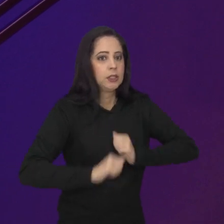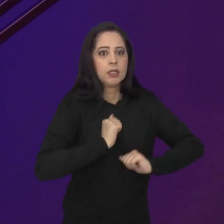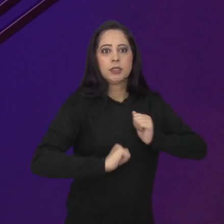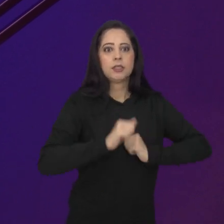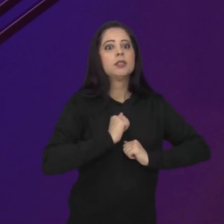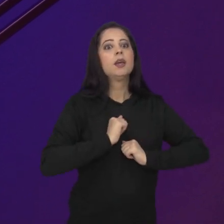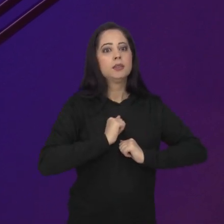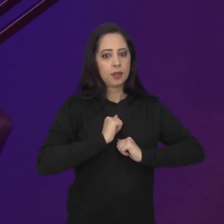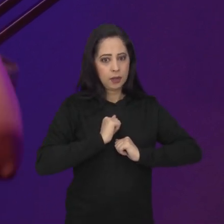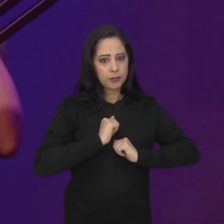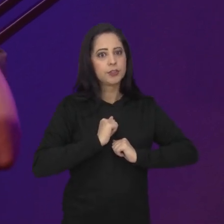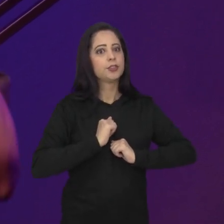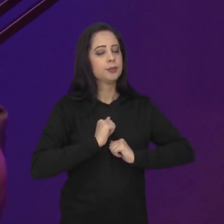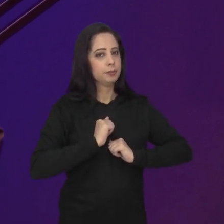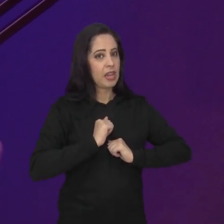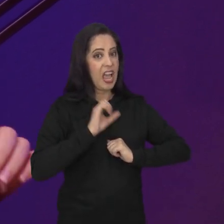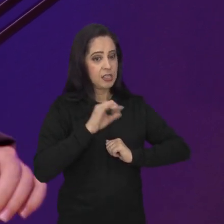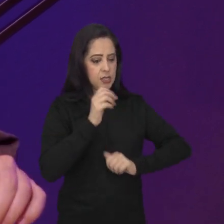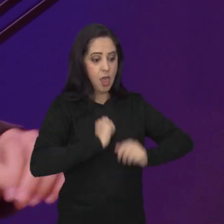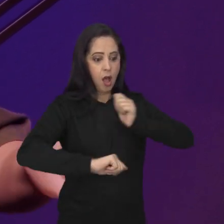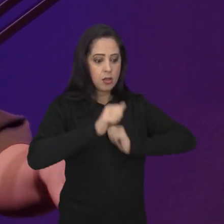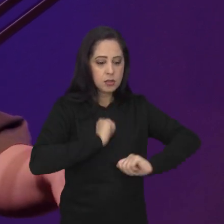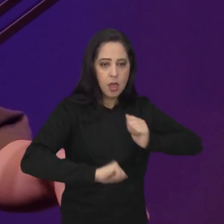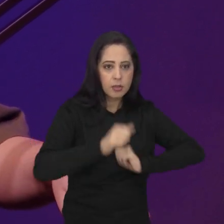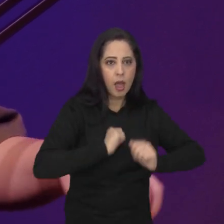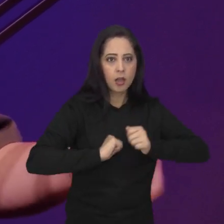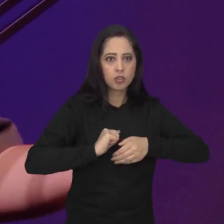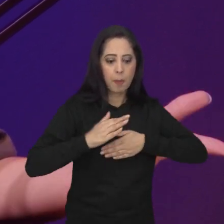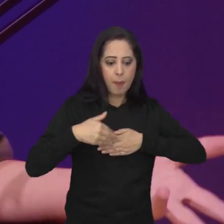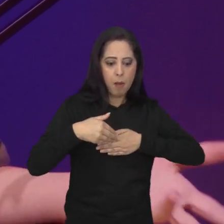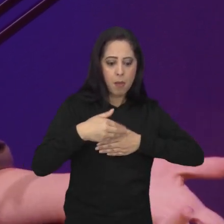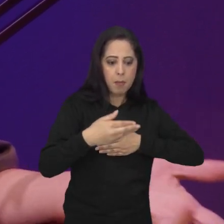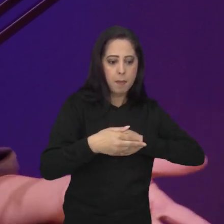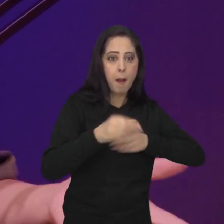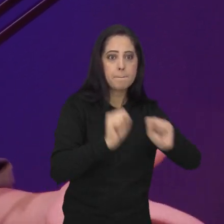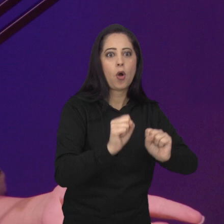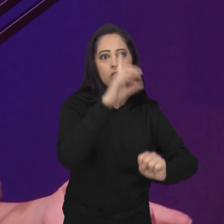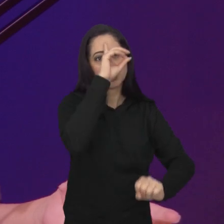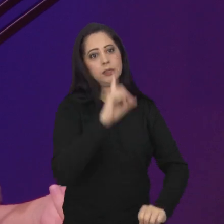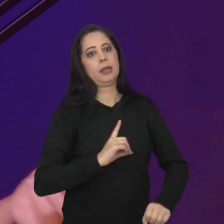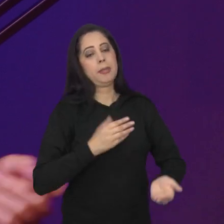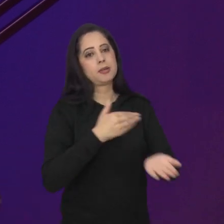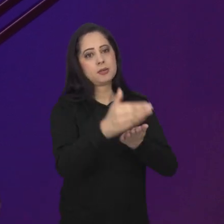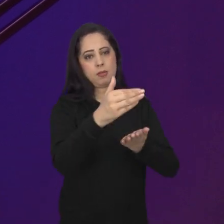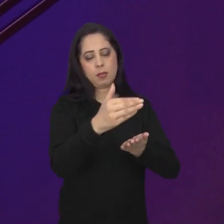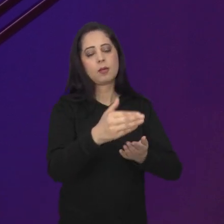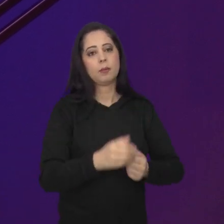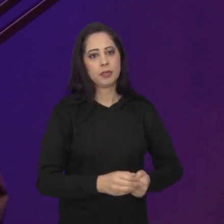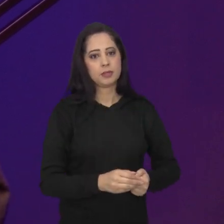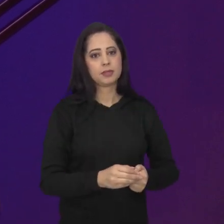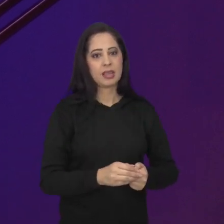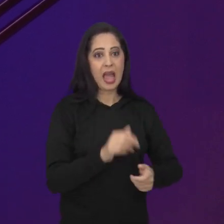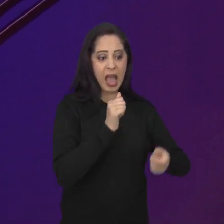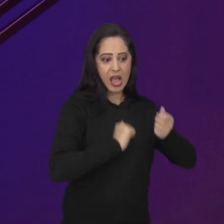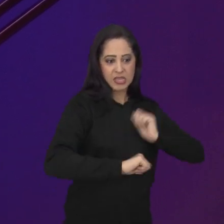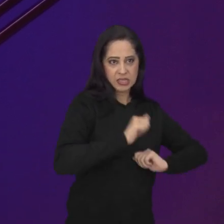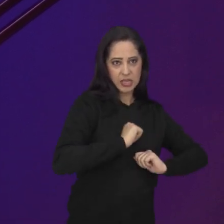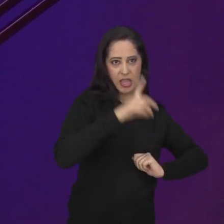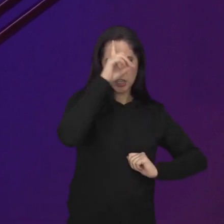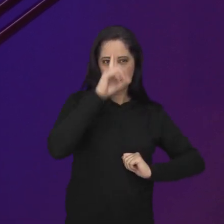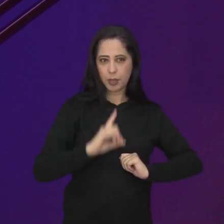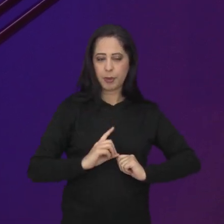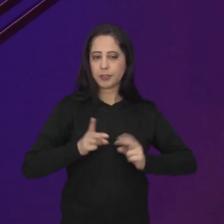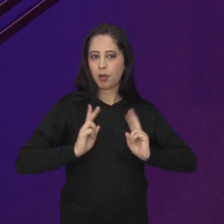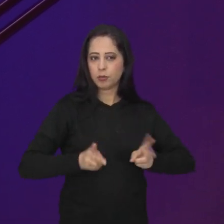seja ansioso. E a ansiedade é um forte fator para causar, né, a depressão. A ansiedade e depressão